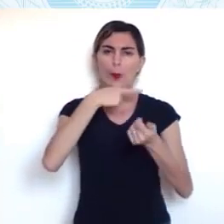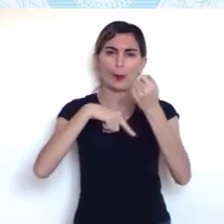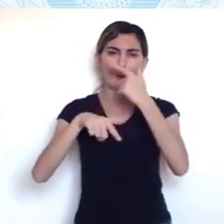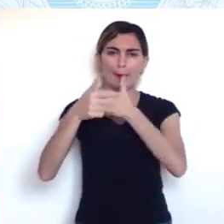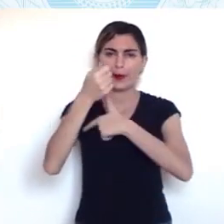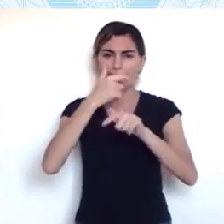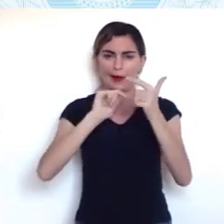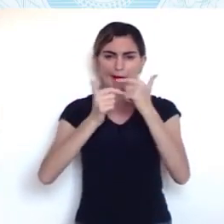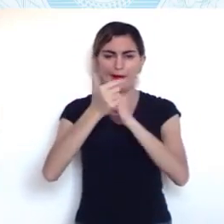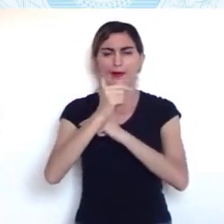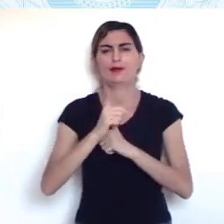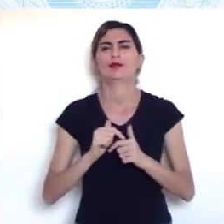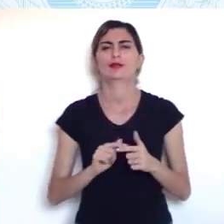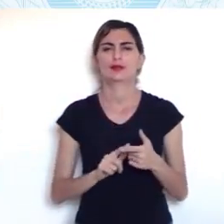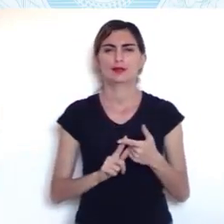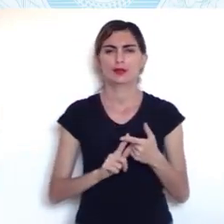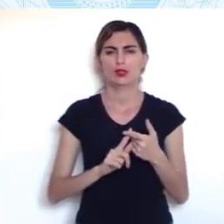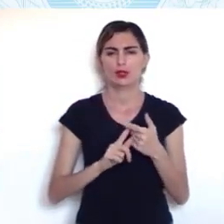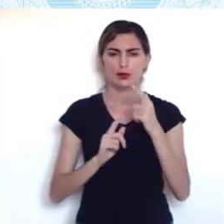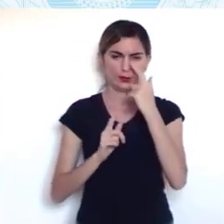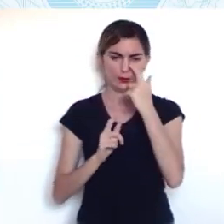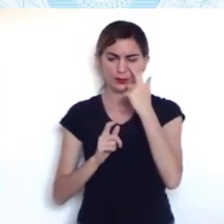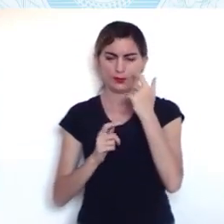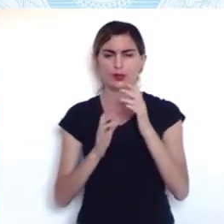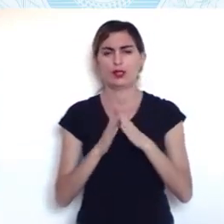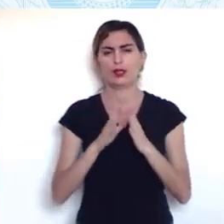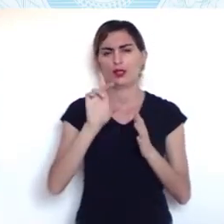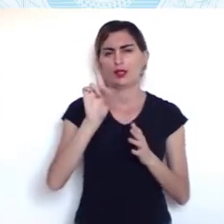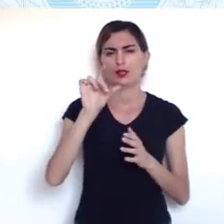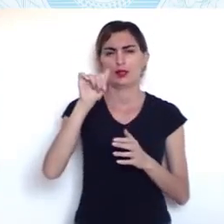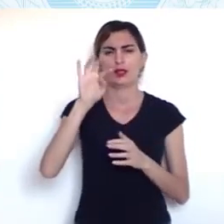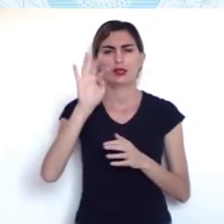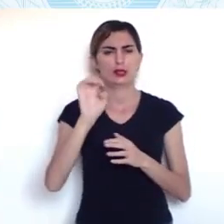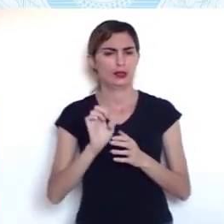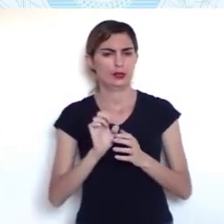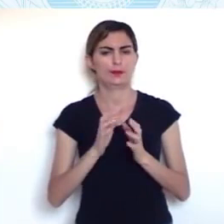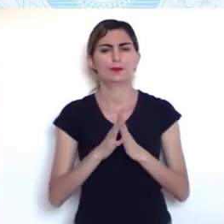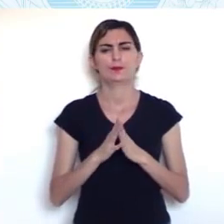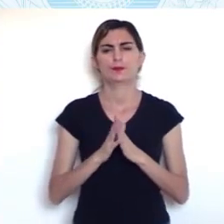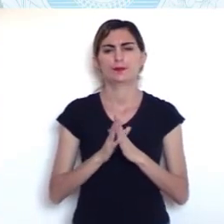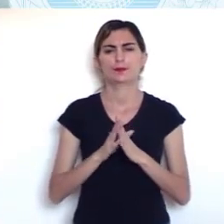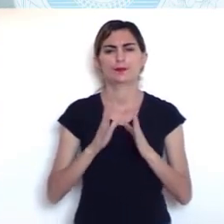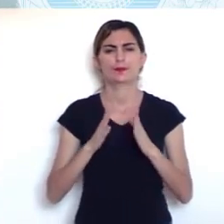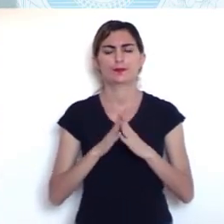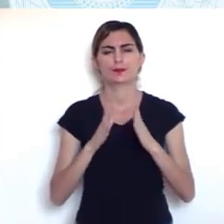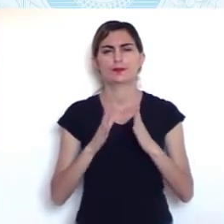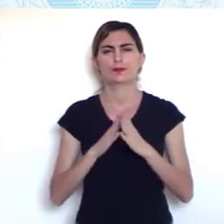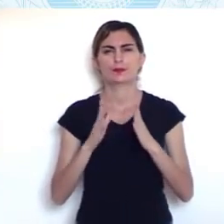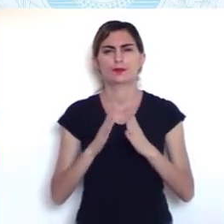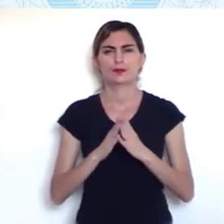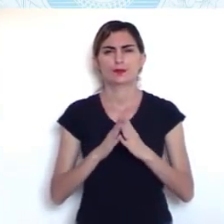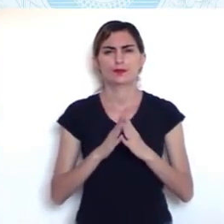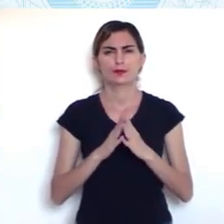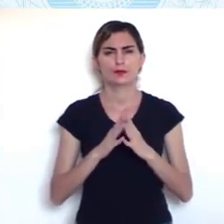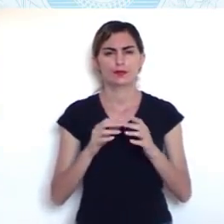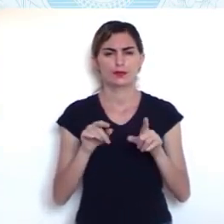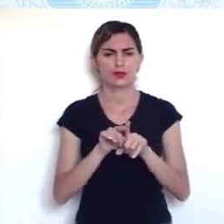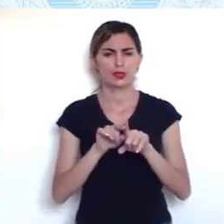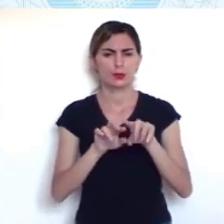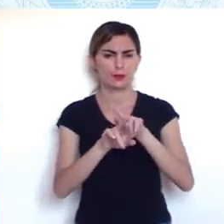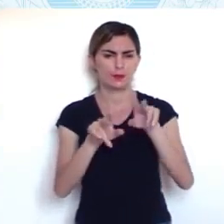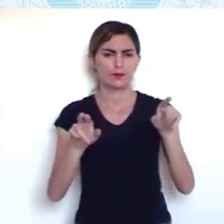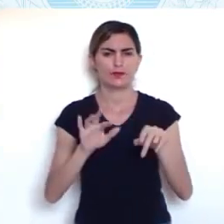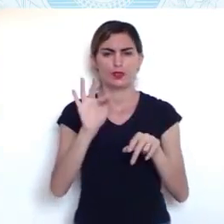ilustração da obra Divina Comédia do Dante Alighieri, e